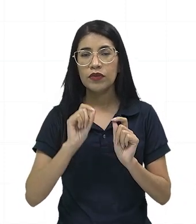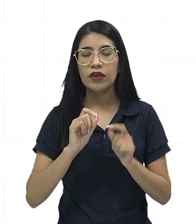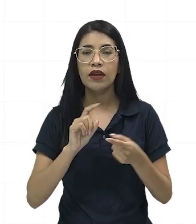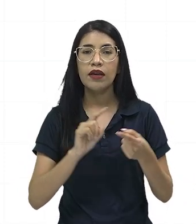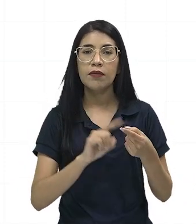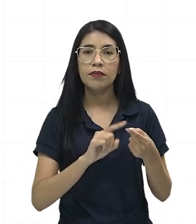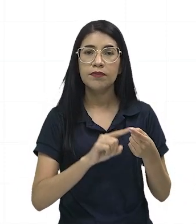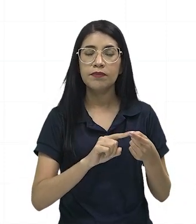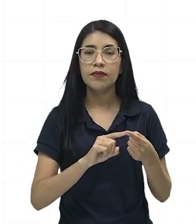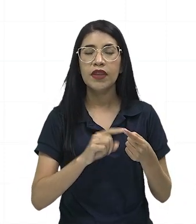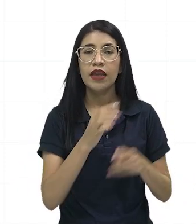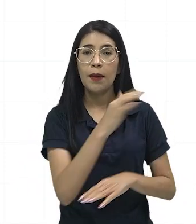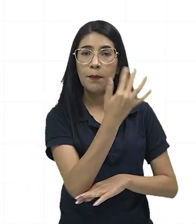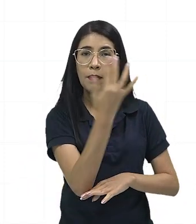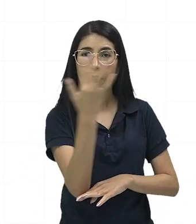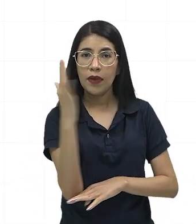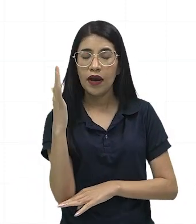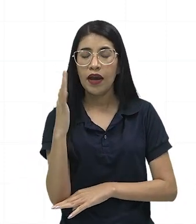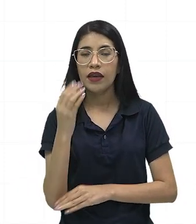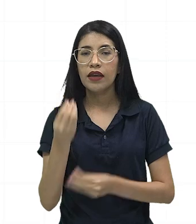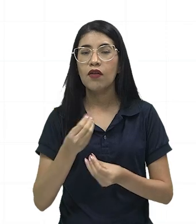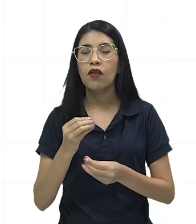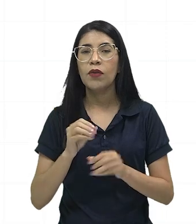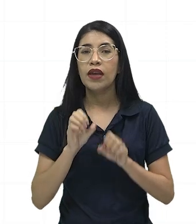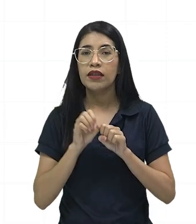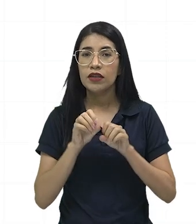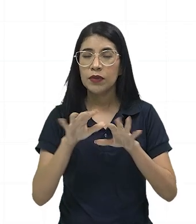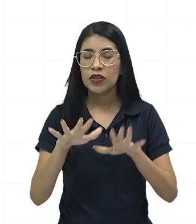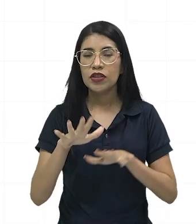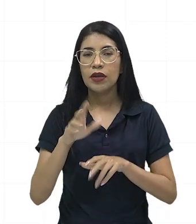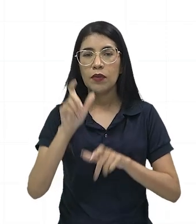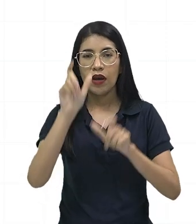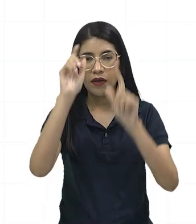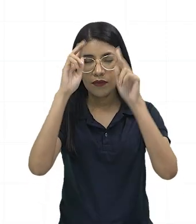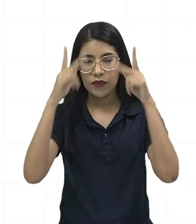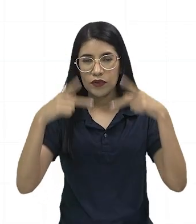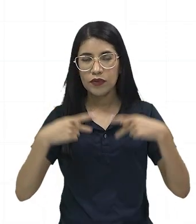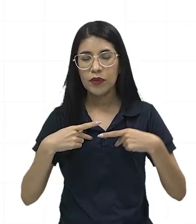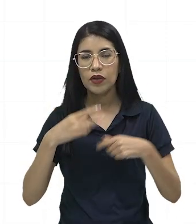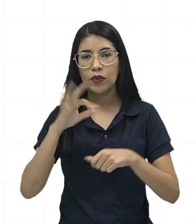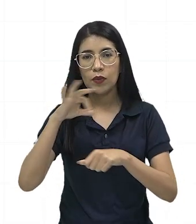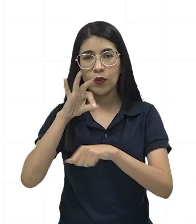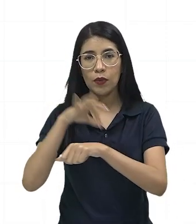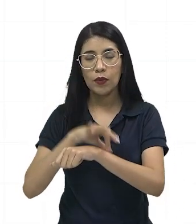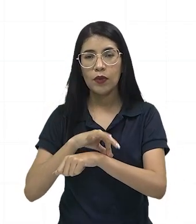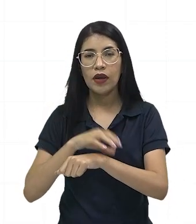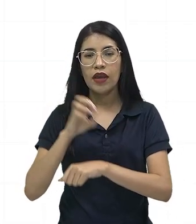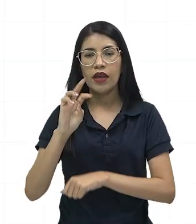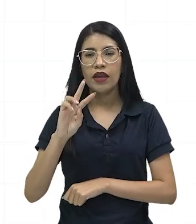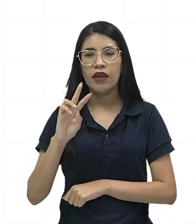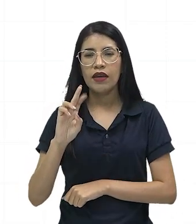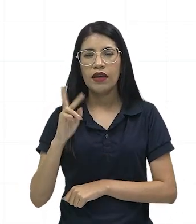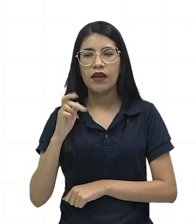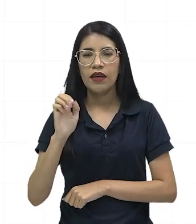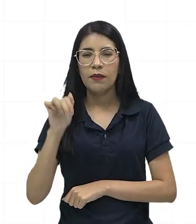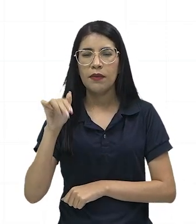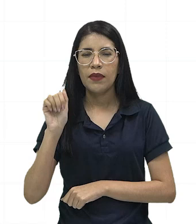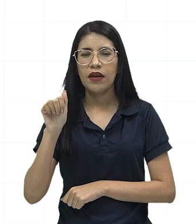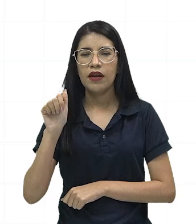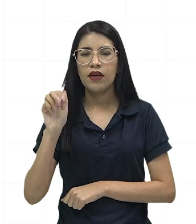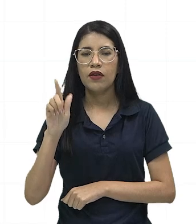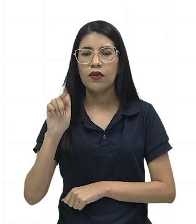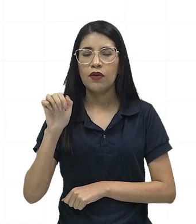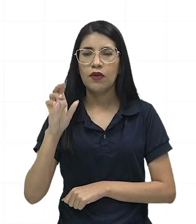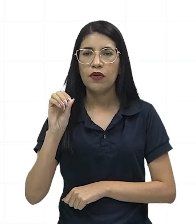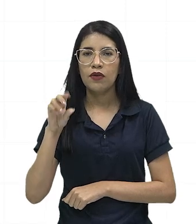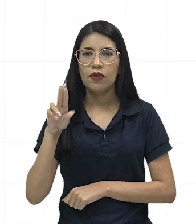A febre amarela silvestre, que é transmitida aos humanos pelo mosquito hemagogos, que se aproximam de áreas